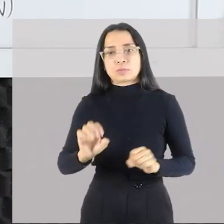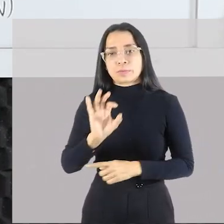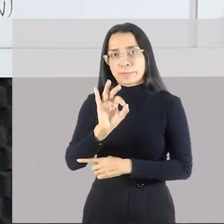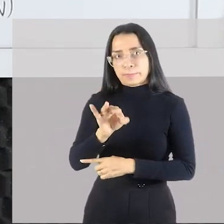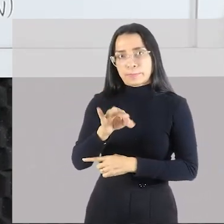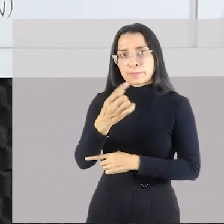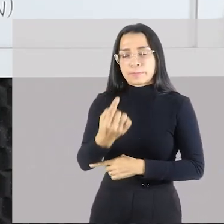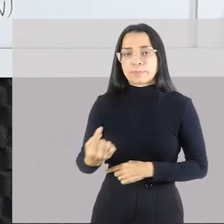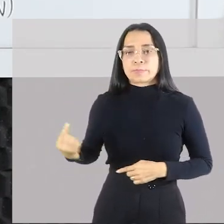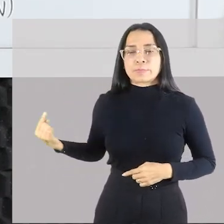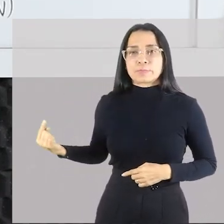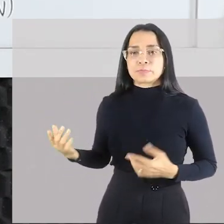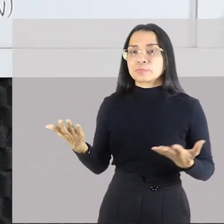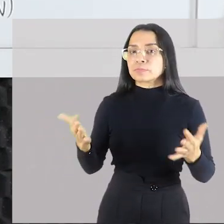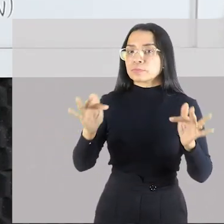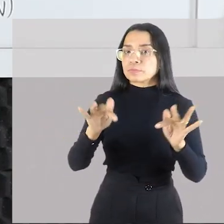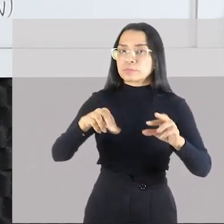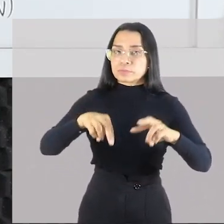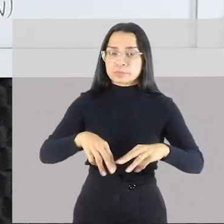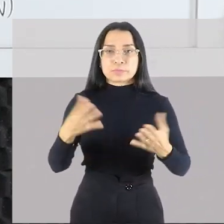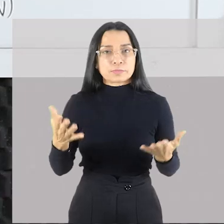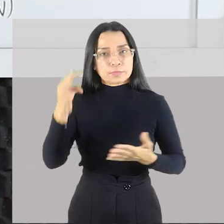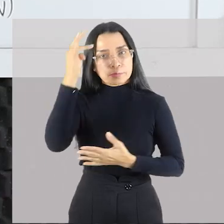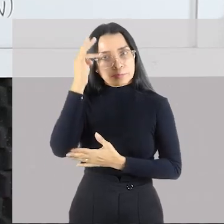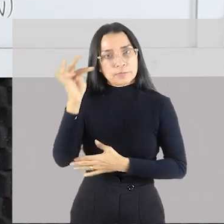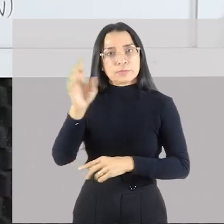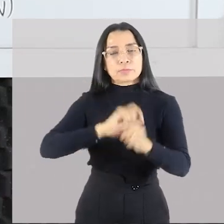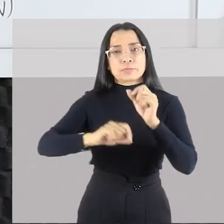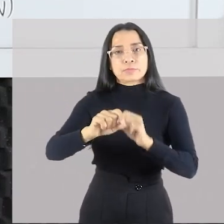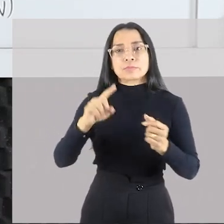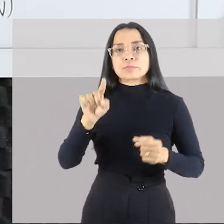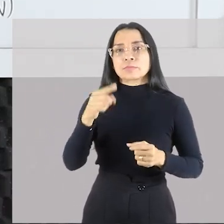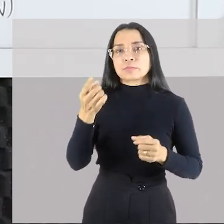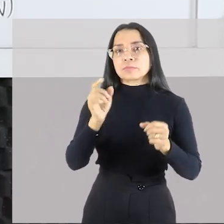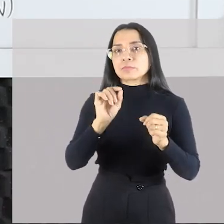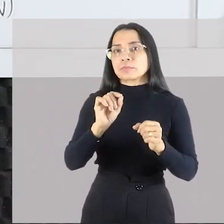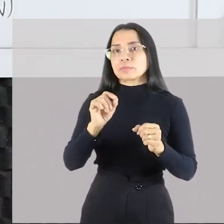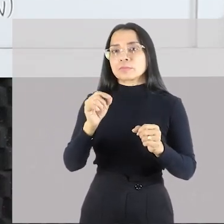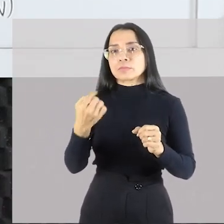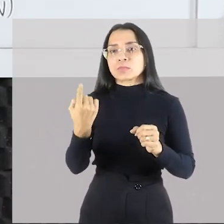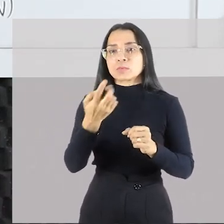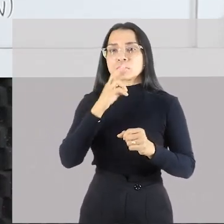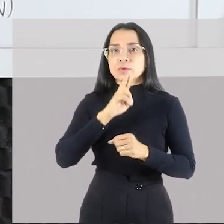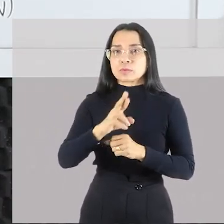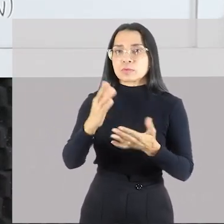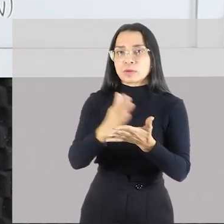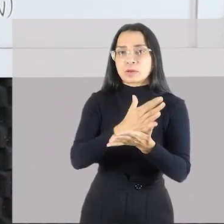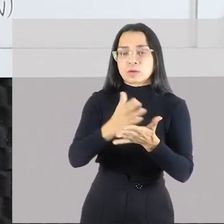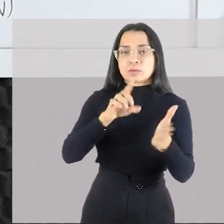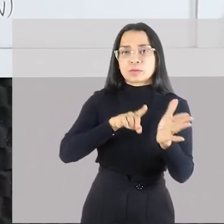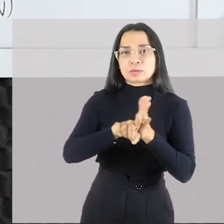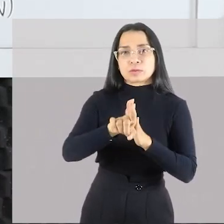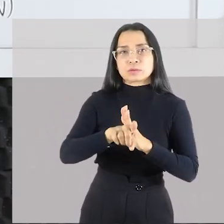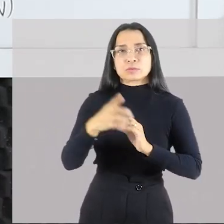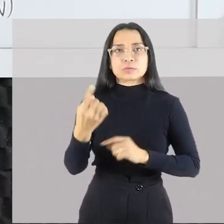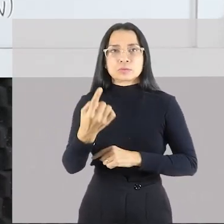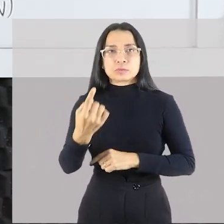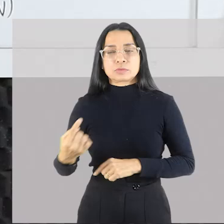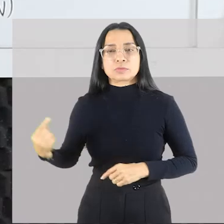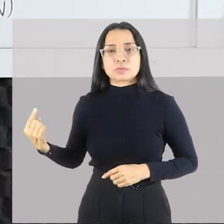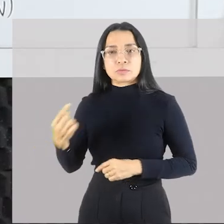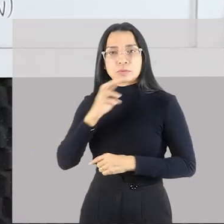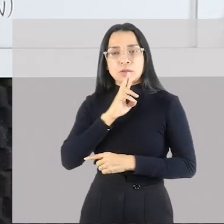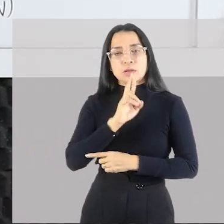Perfeito? Turma, para finalizar essa parte teórica, depois de fazer algumas questões, vamos resolver um sistema. Existem vários